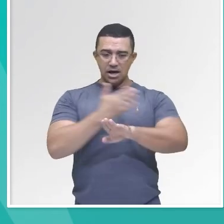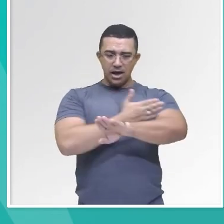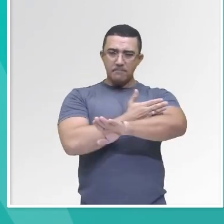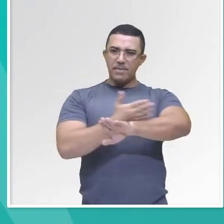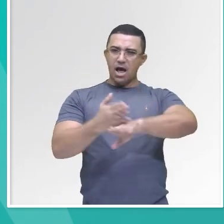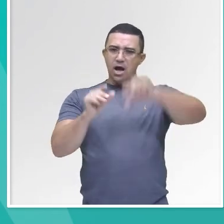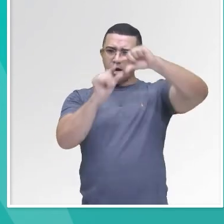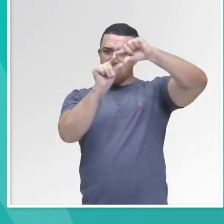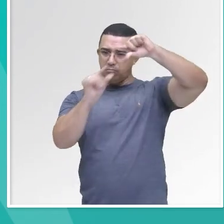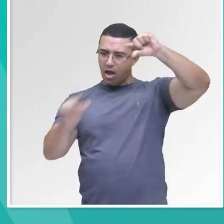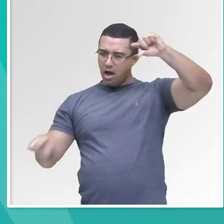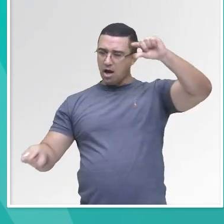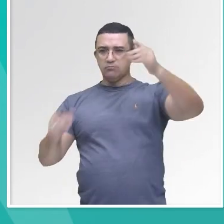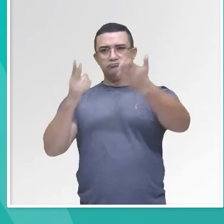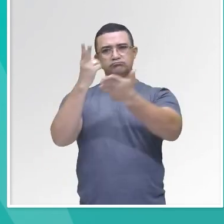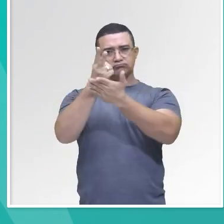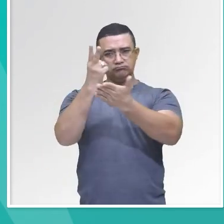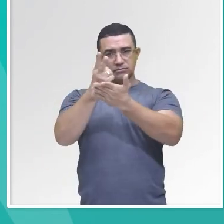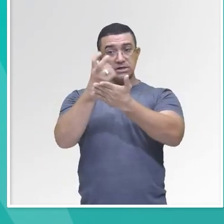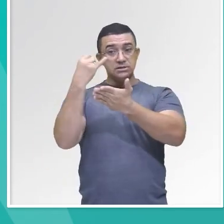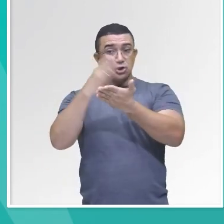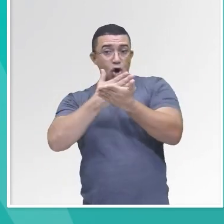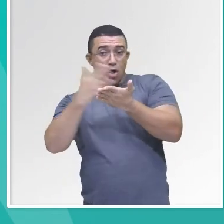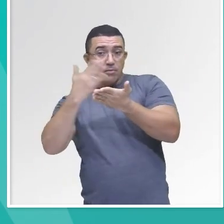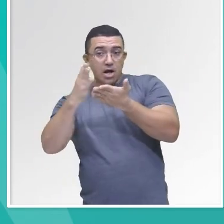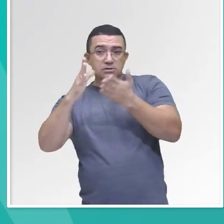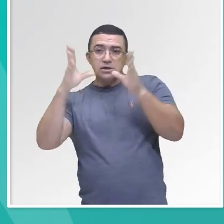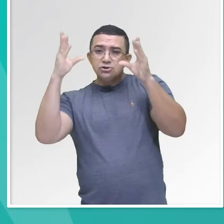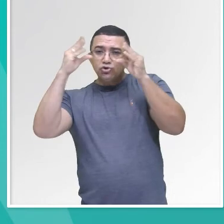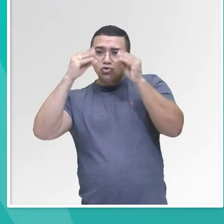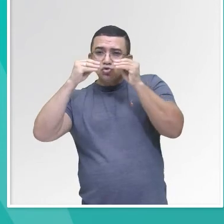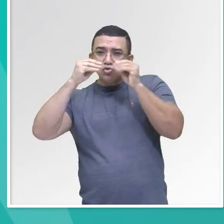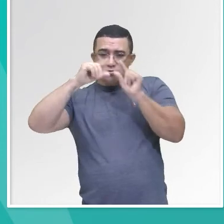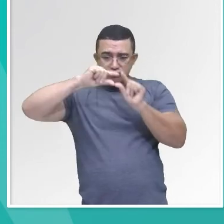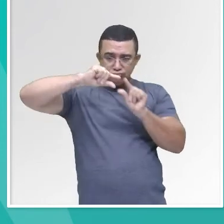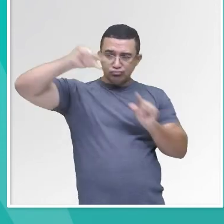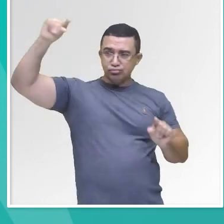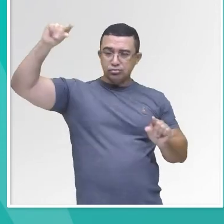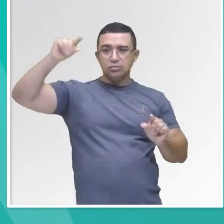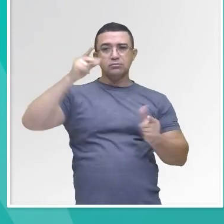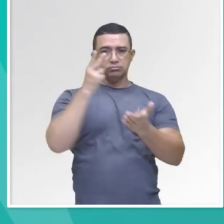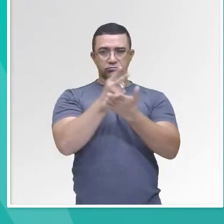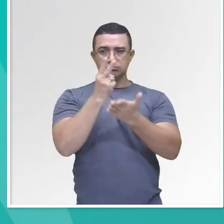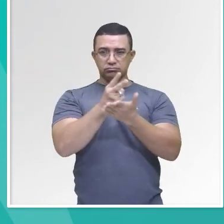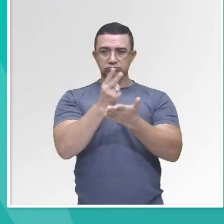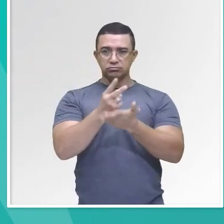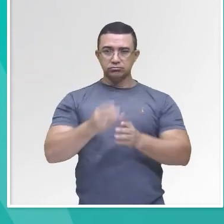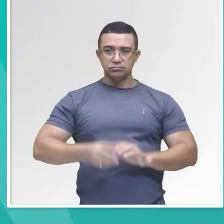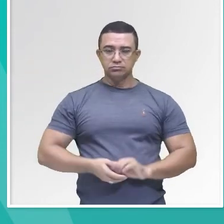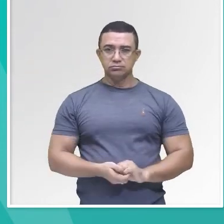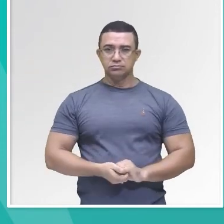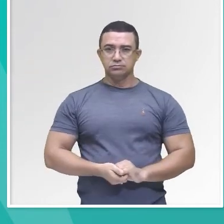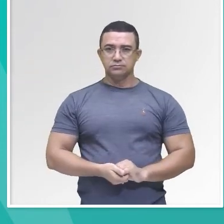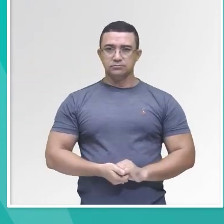escura, ele vai permanecer na diagonal escura até o fim do jogo.